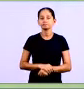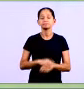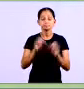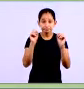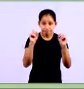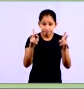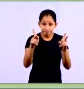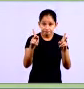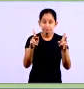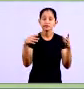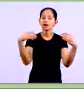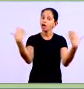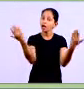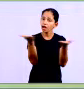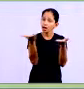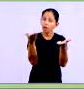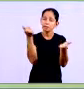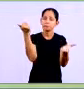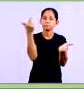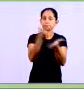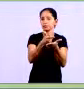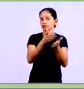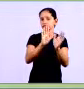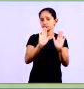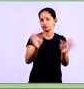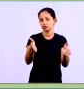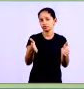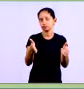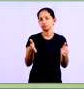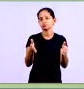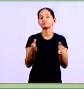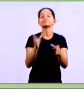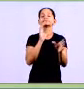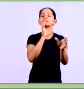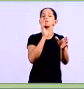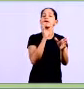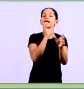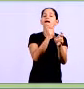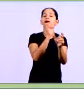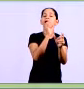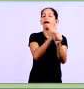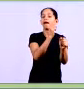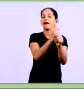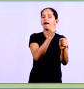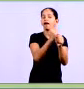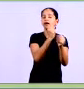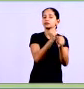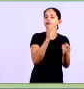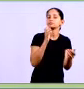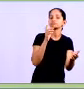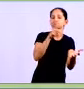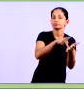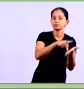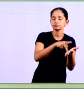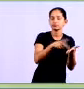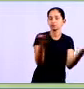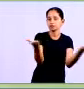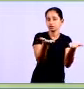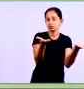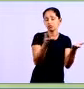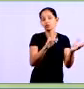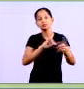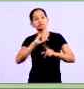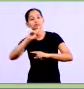Ok? Pagou, né? Então, vamos colocar aqui caixa. Quem colocou ICMS a pagar aqui também é aceitável.